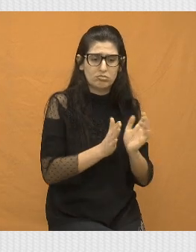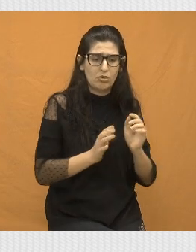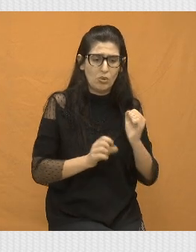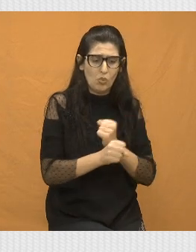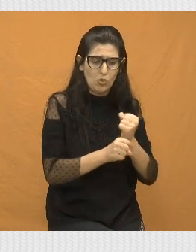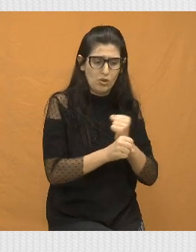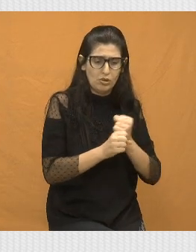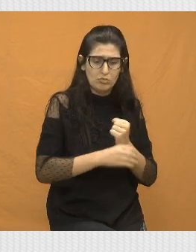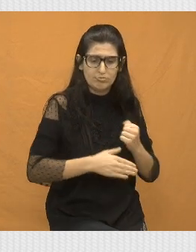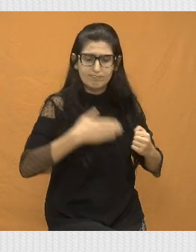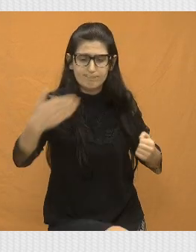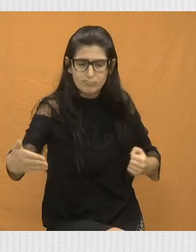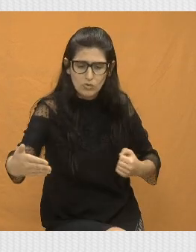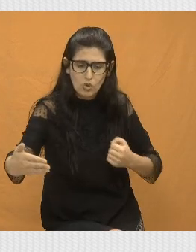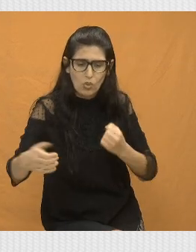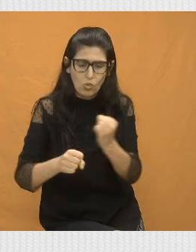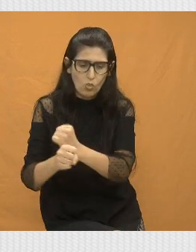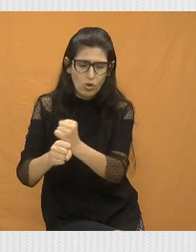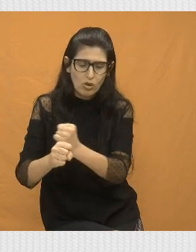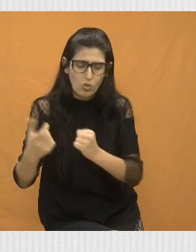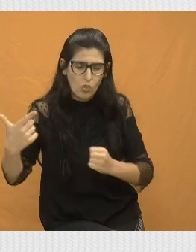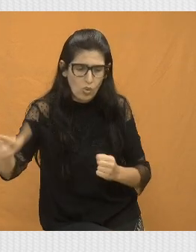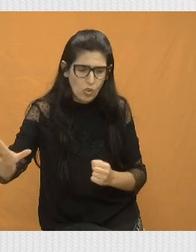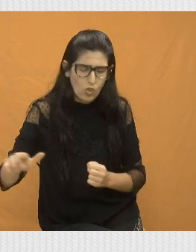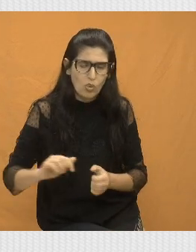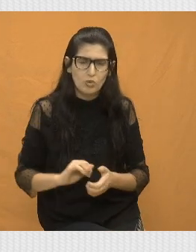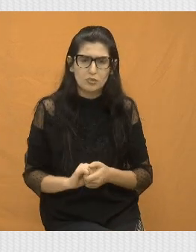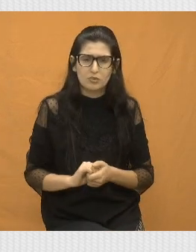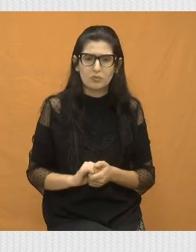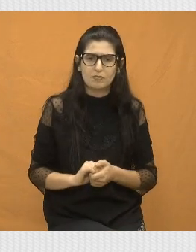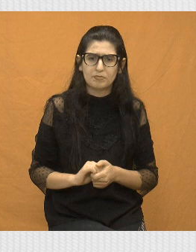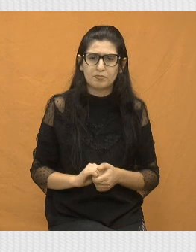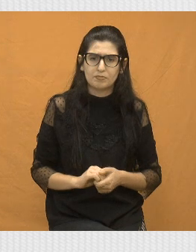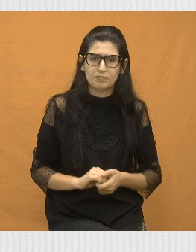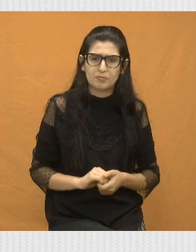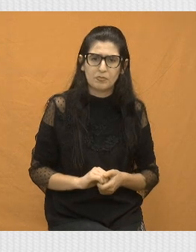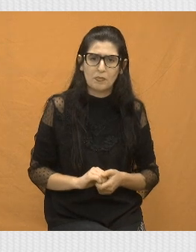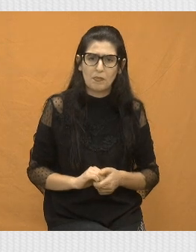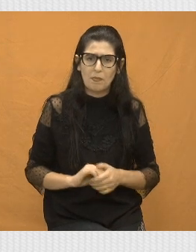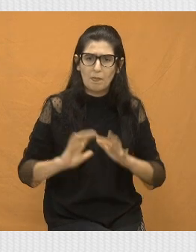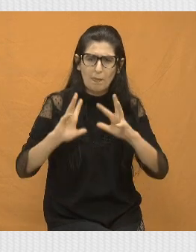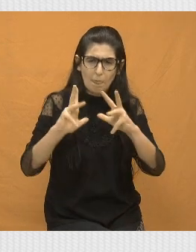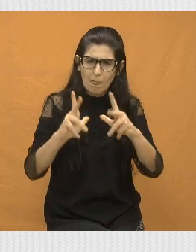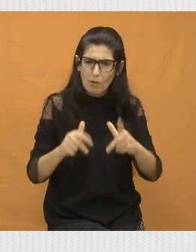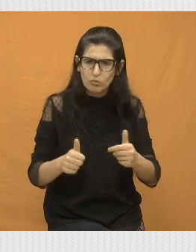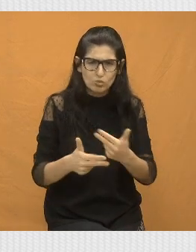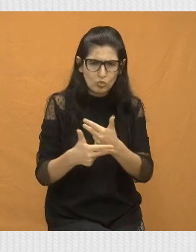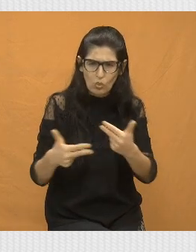ou o aceite do serviço ou da mercadoria. Tudo bem?